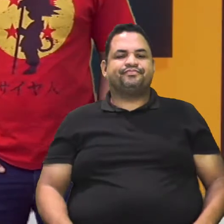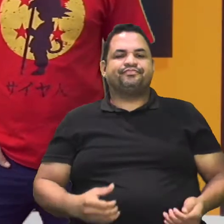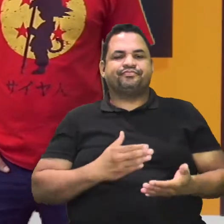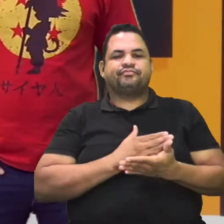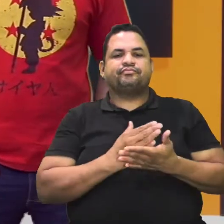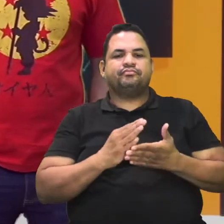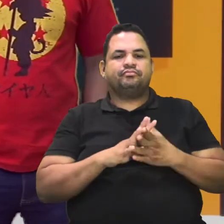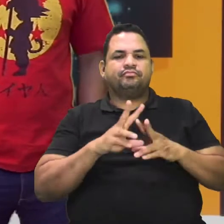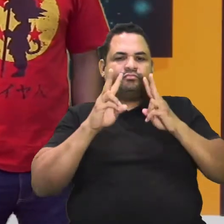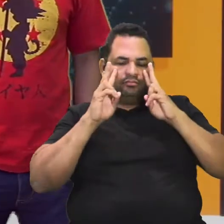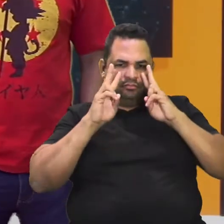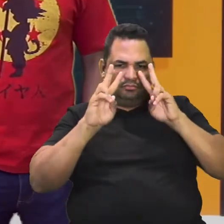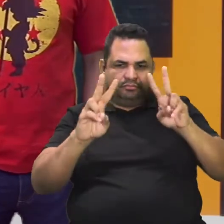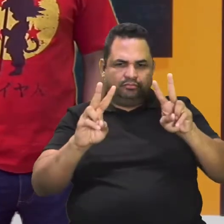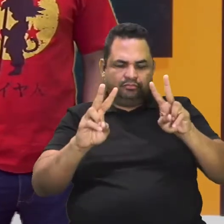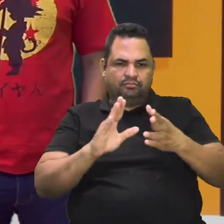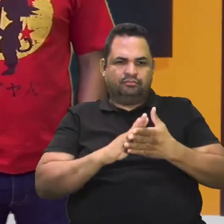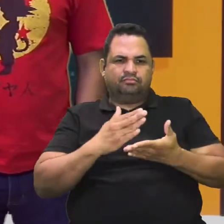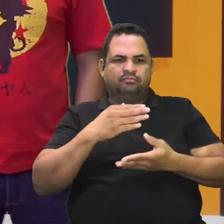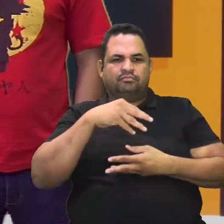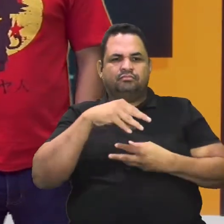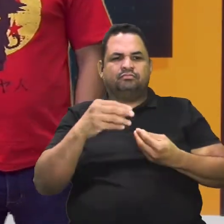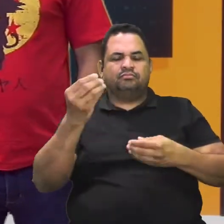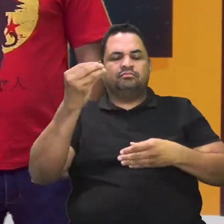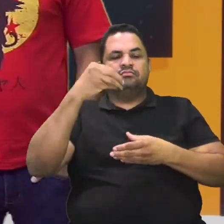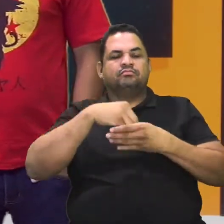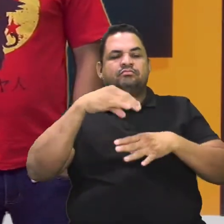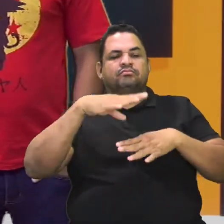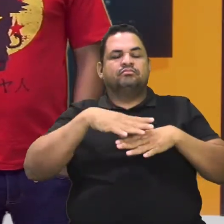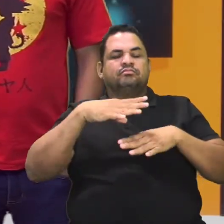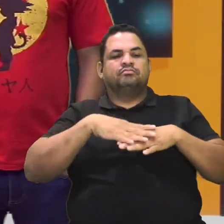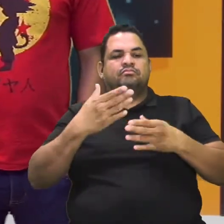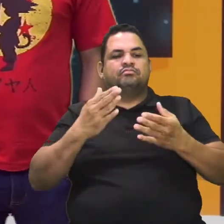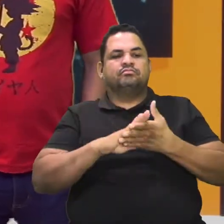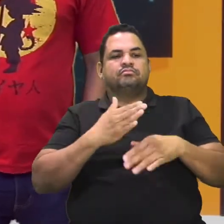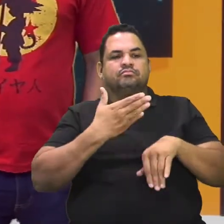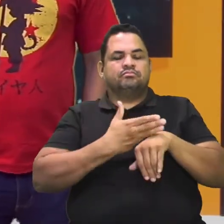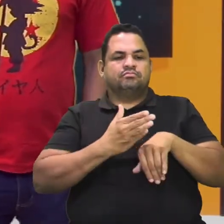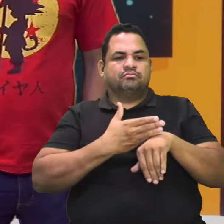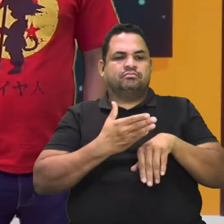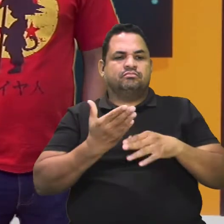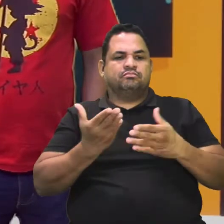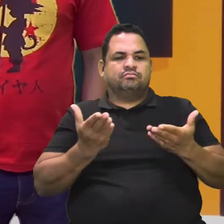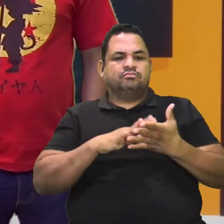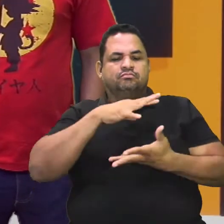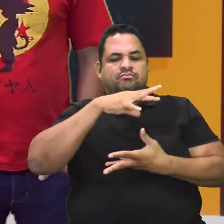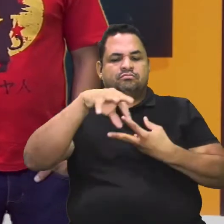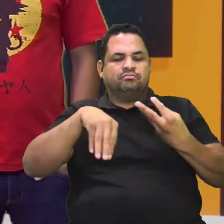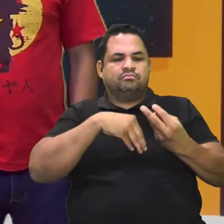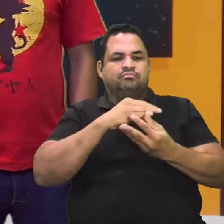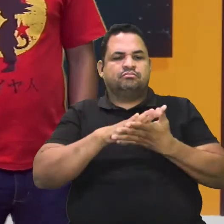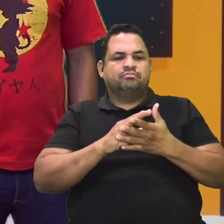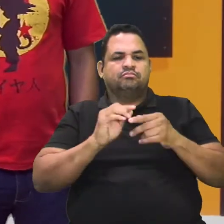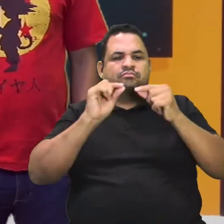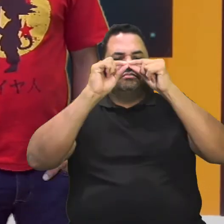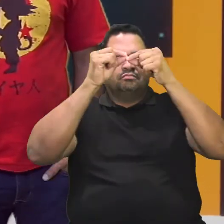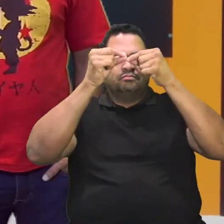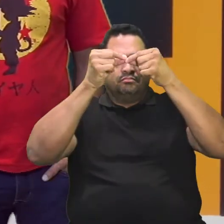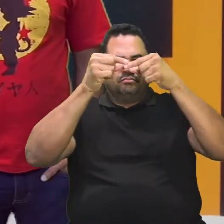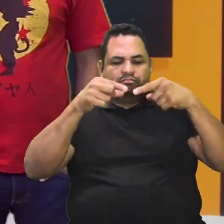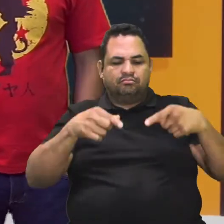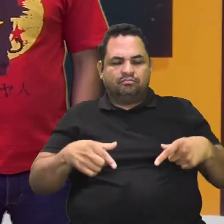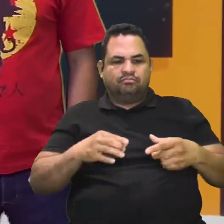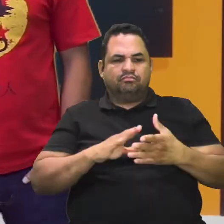né, algumas situações que envolvem a matemática na parte prática, né? E envolvendo essa parte de cônicas aí, porque